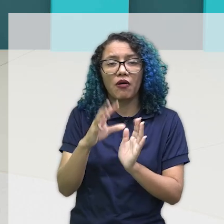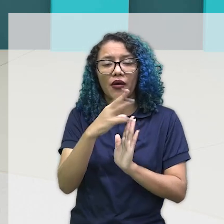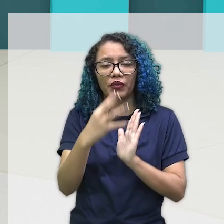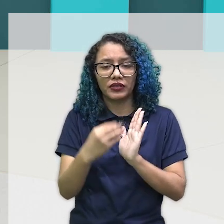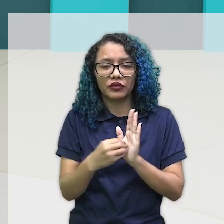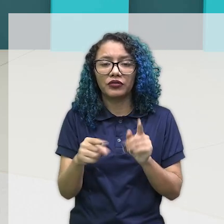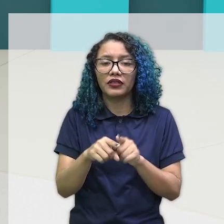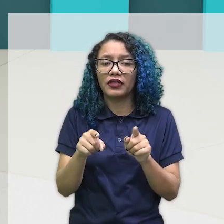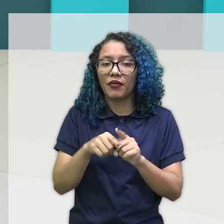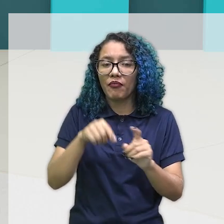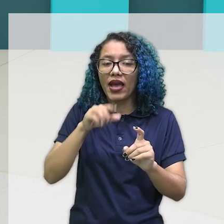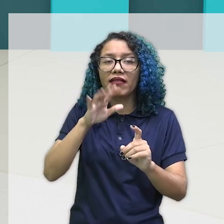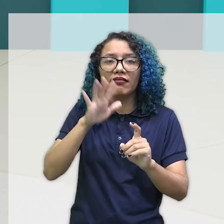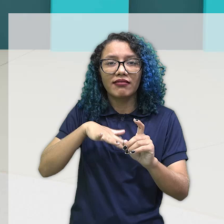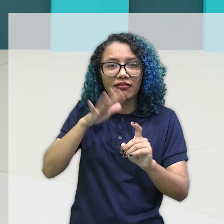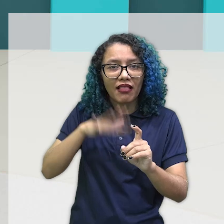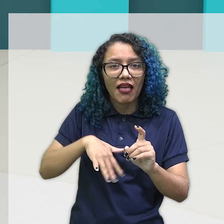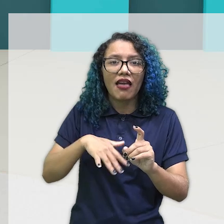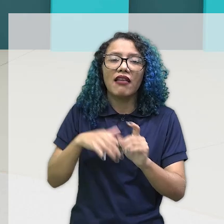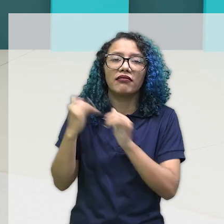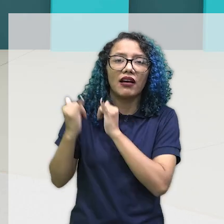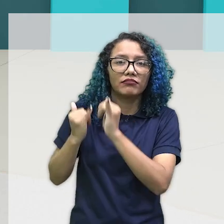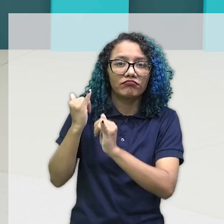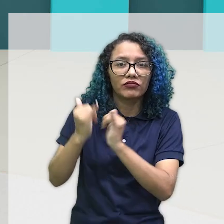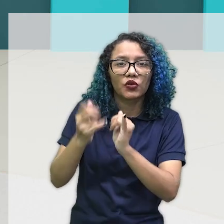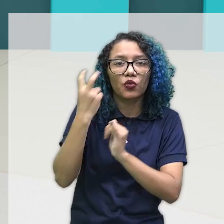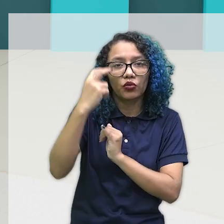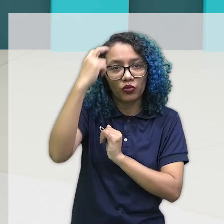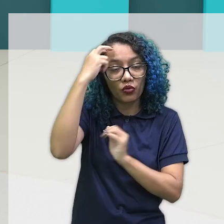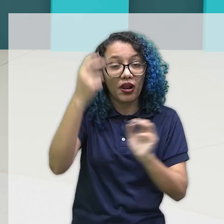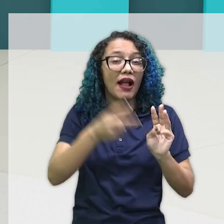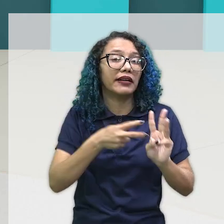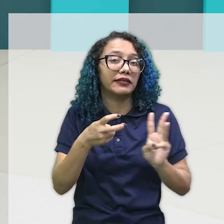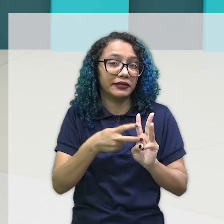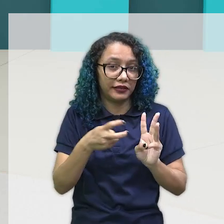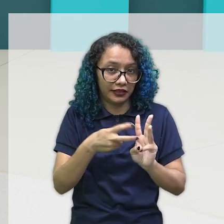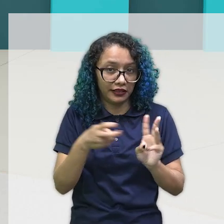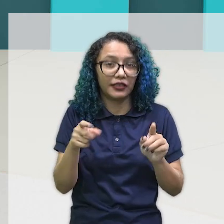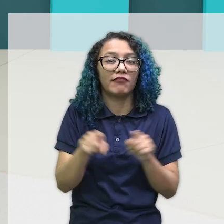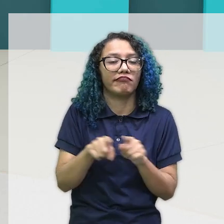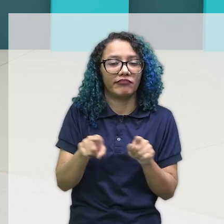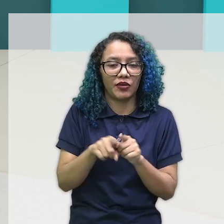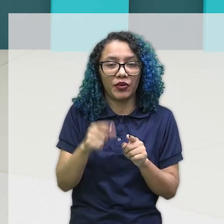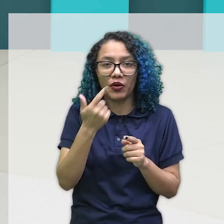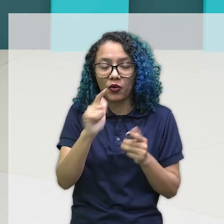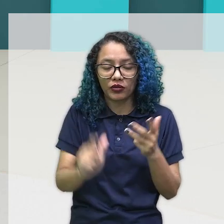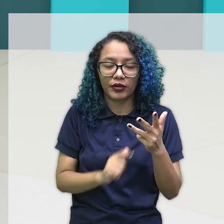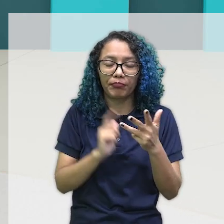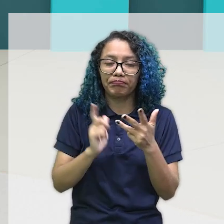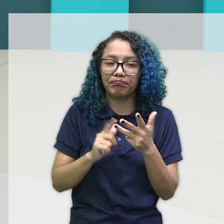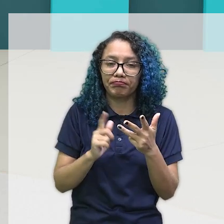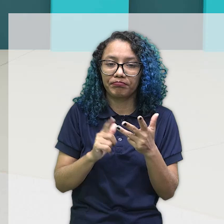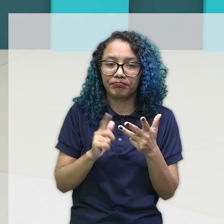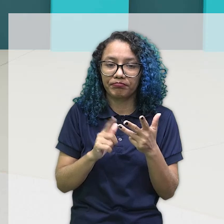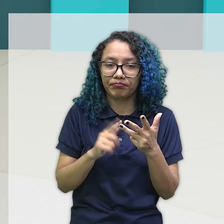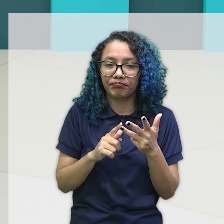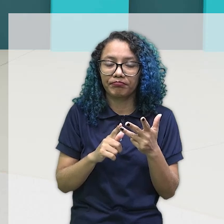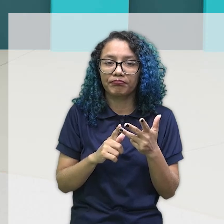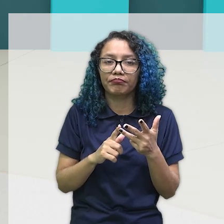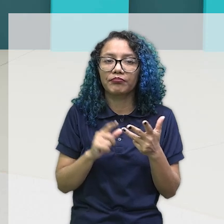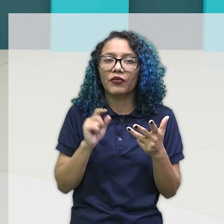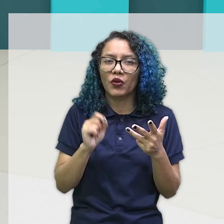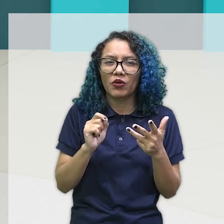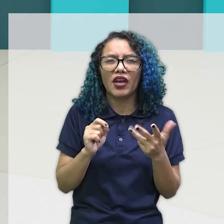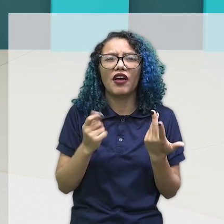ok? Mas temos mais informações sobre ele, sobre o Festival de Parintins. É um festival muito extenso, muito famoso,